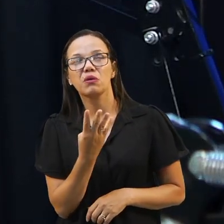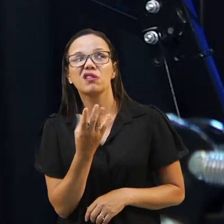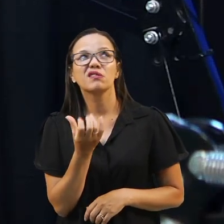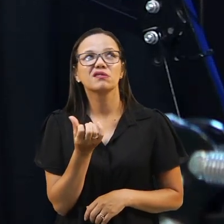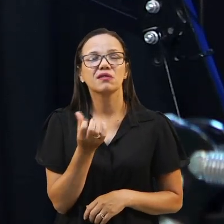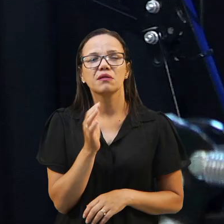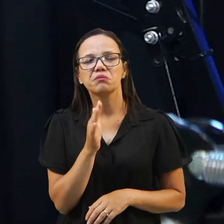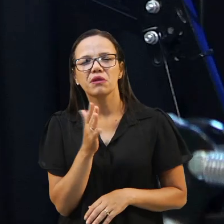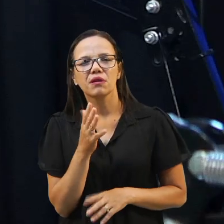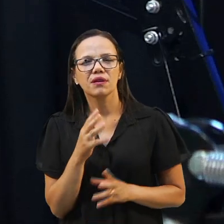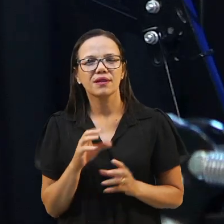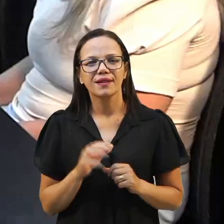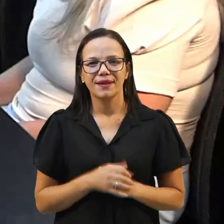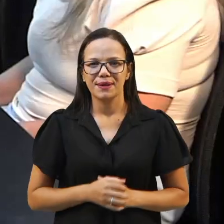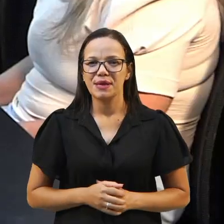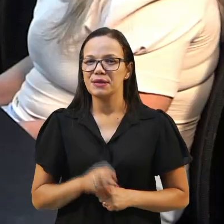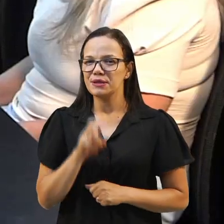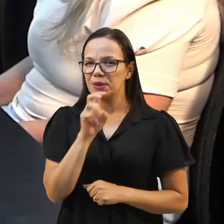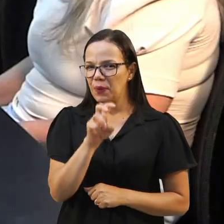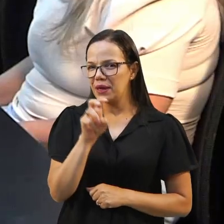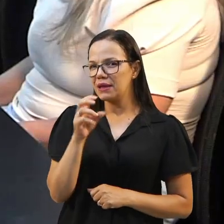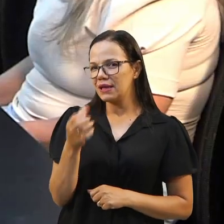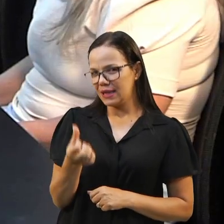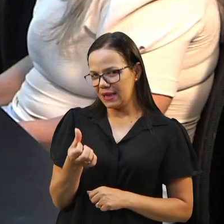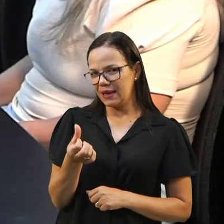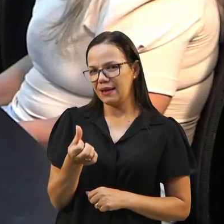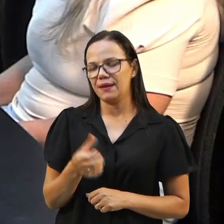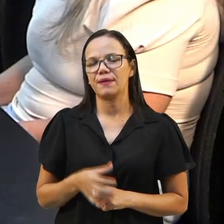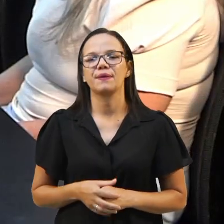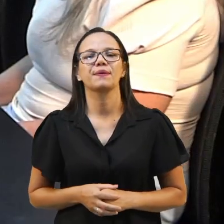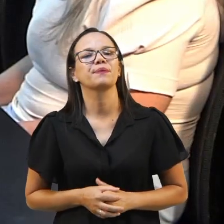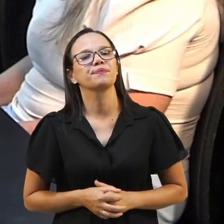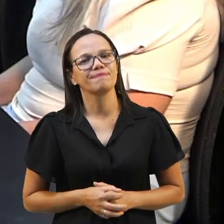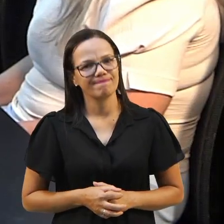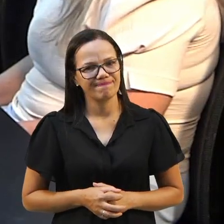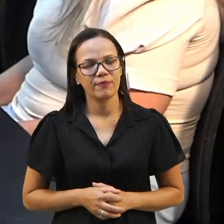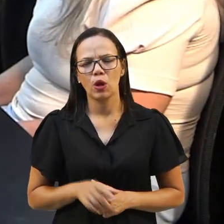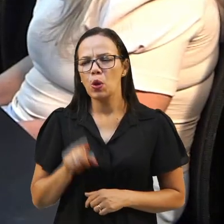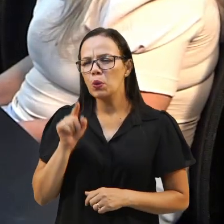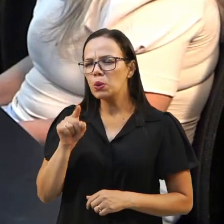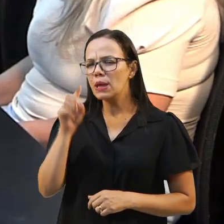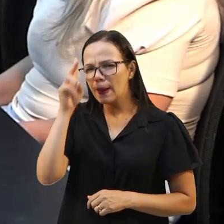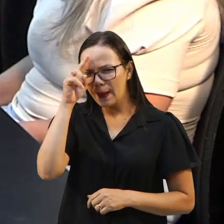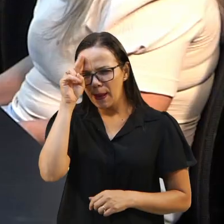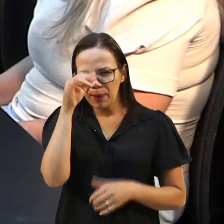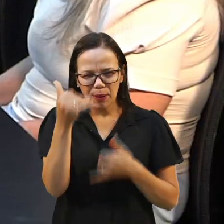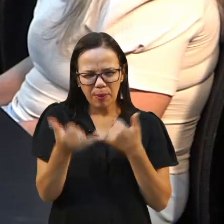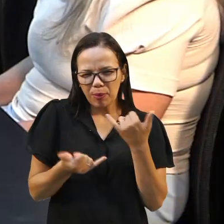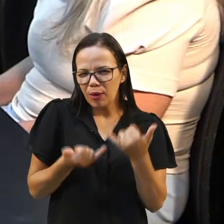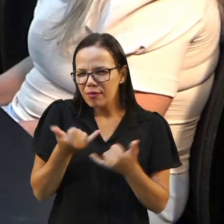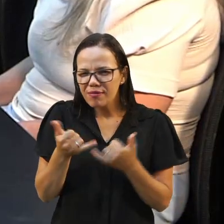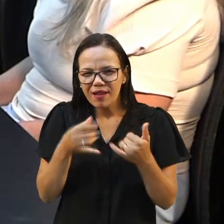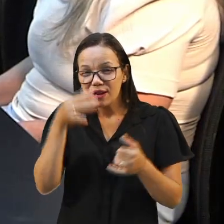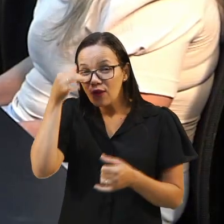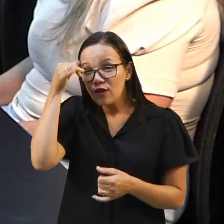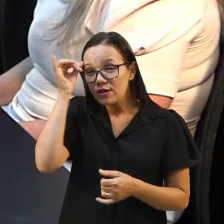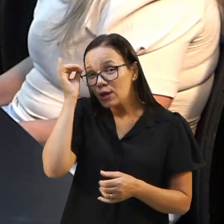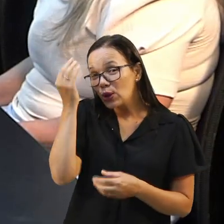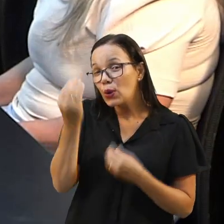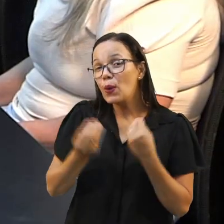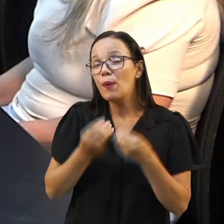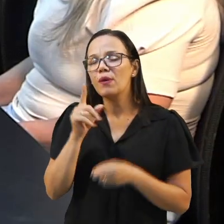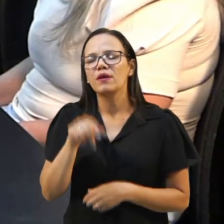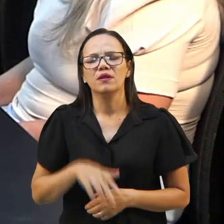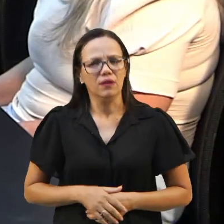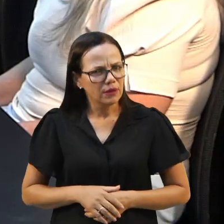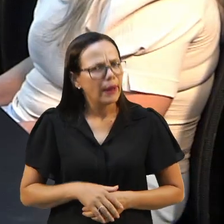46, 56. 56. 56, né? O senhor lembra das brincadeiras na fazenda? Lembro